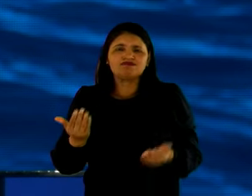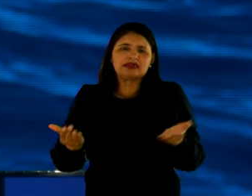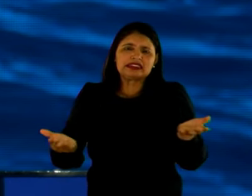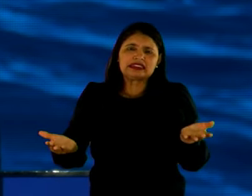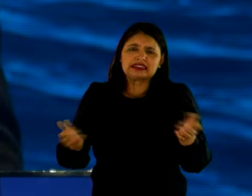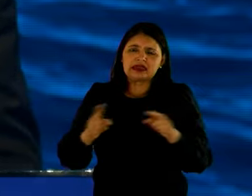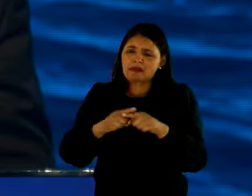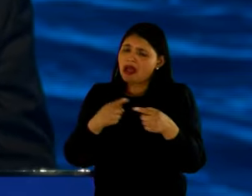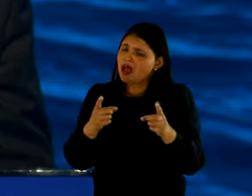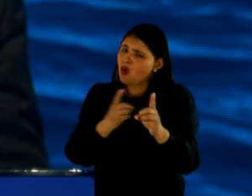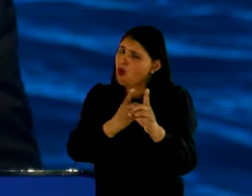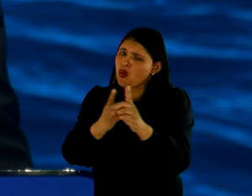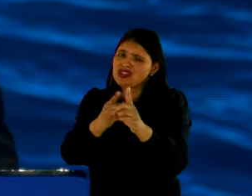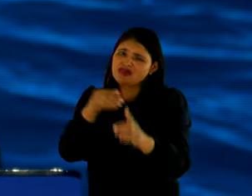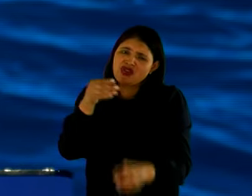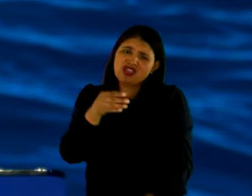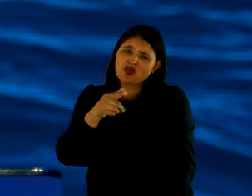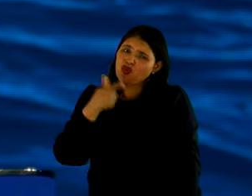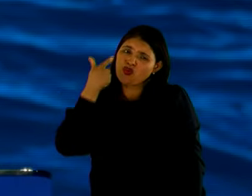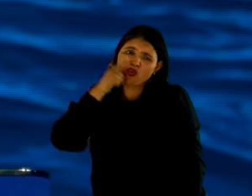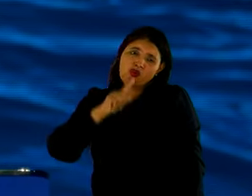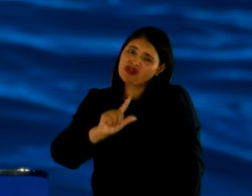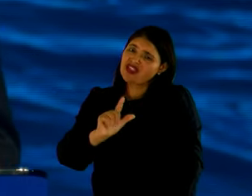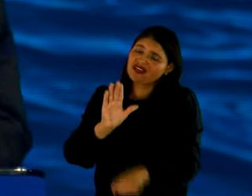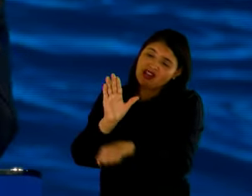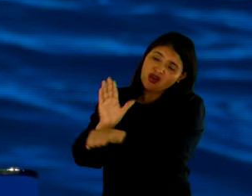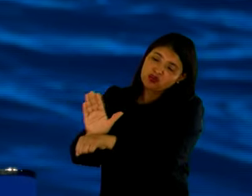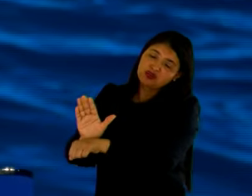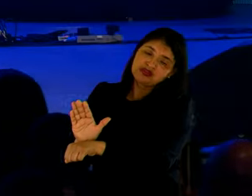E os seus discípulos não conseguiram fazer nada.